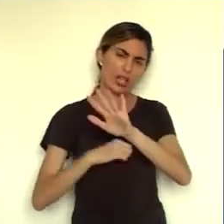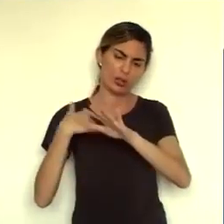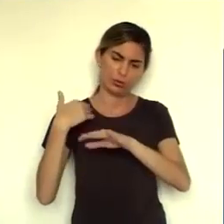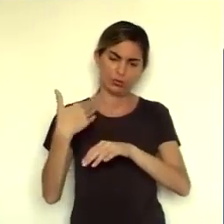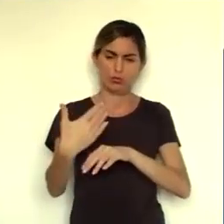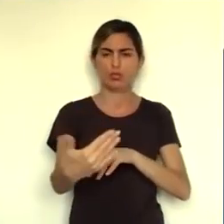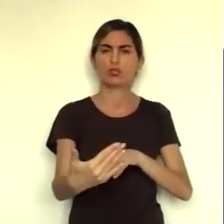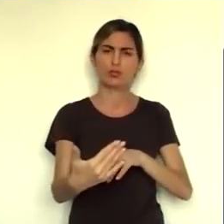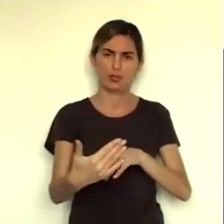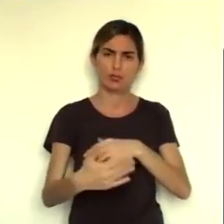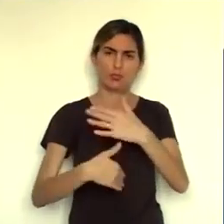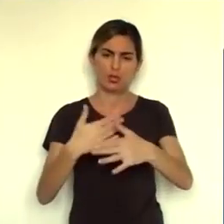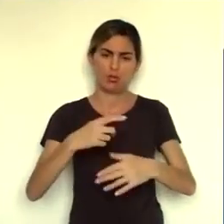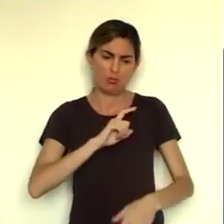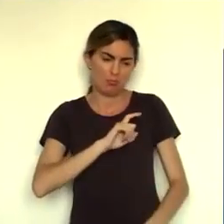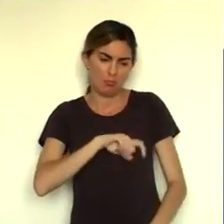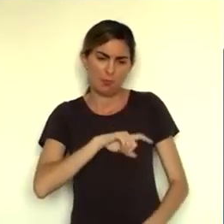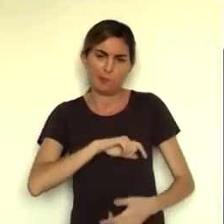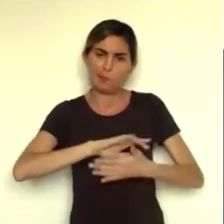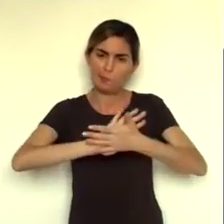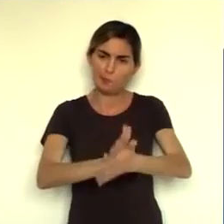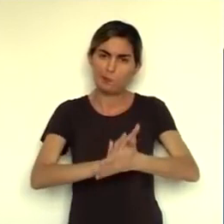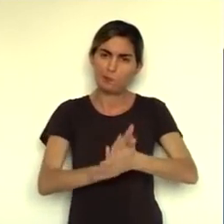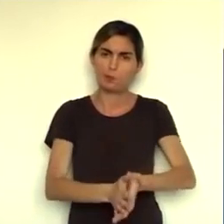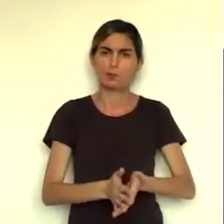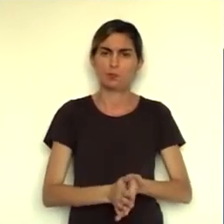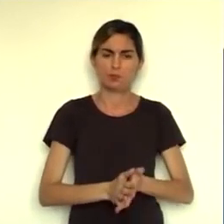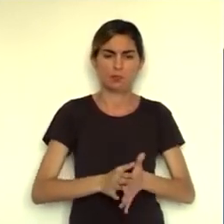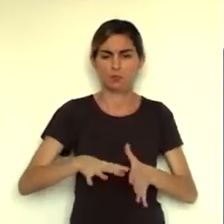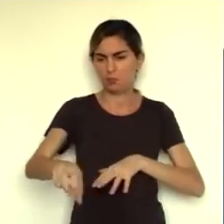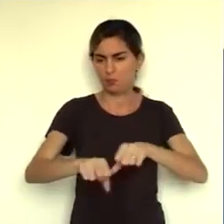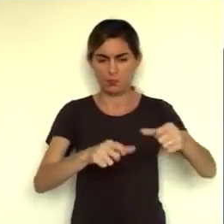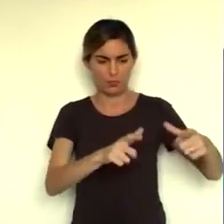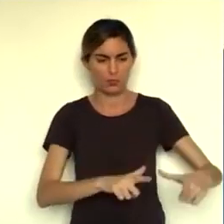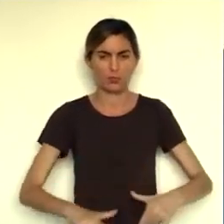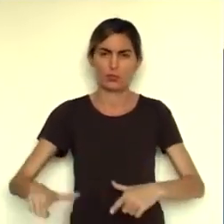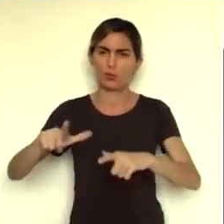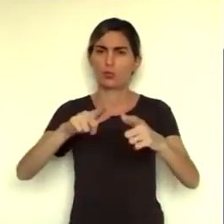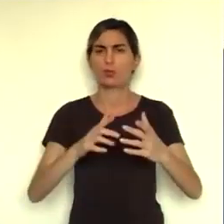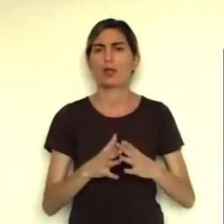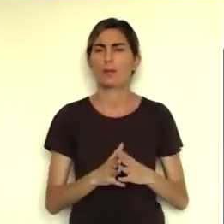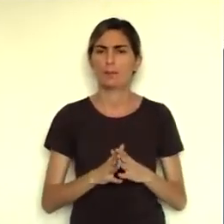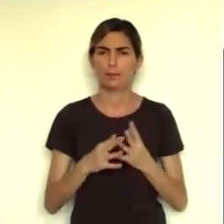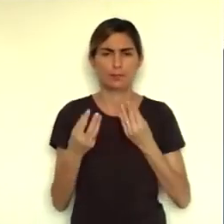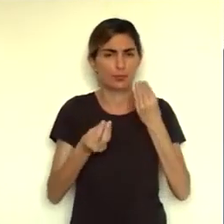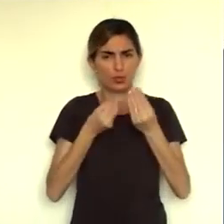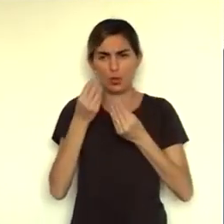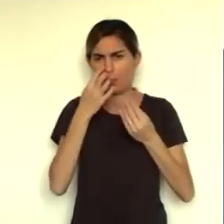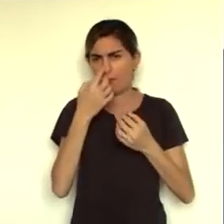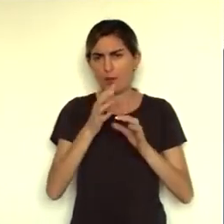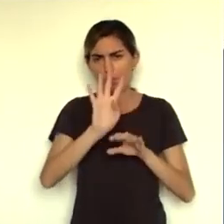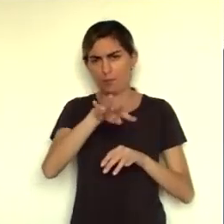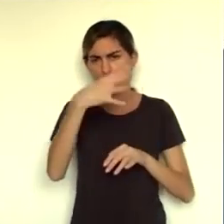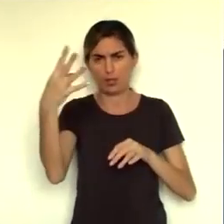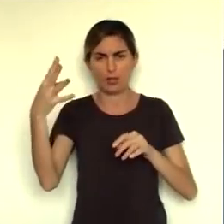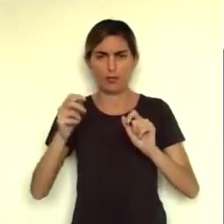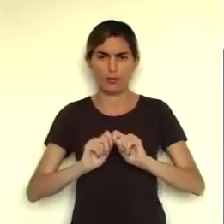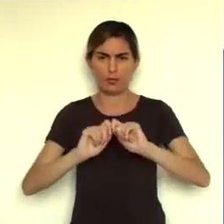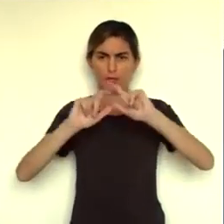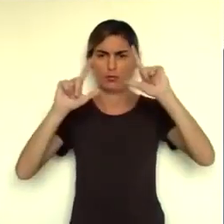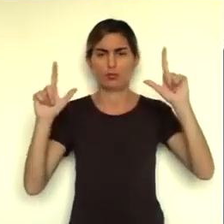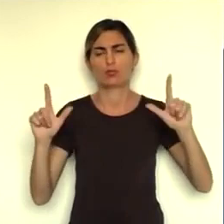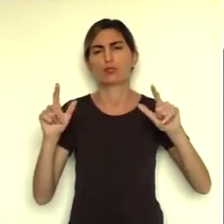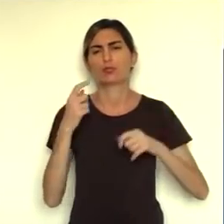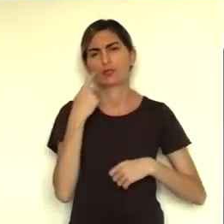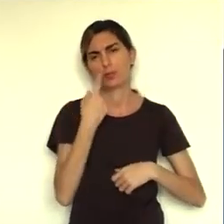séculos, desenvolveu esse processo perverso de formação e ocupação territorial. Então, conforme a gente observa aí no gráfico, na